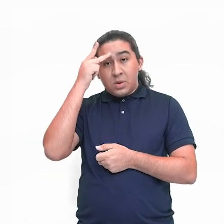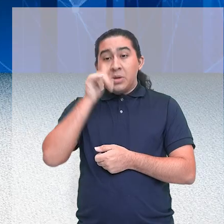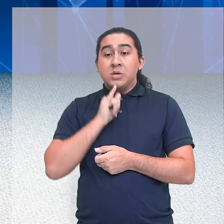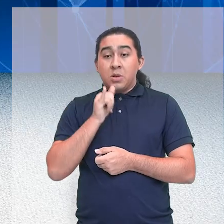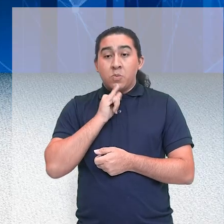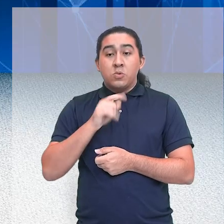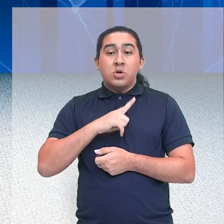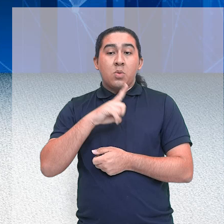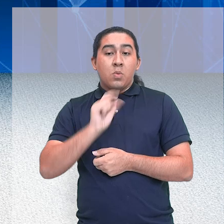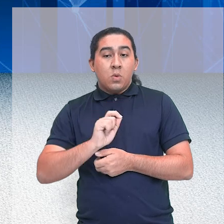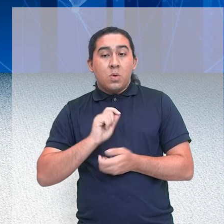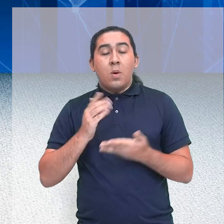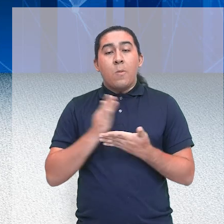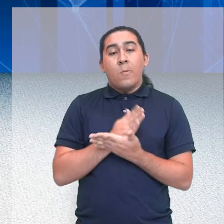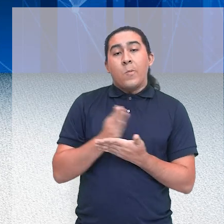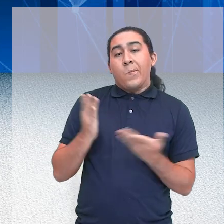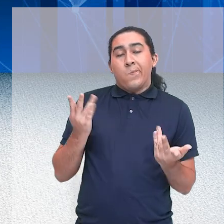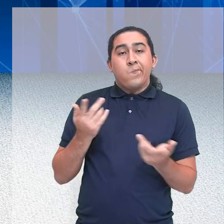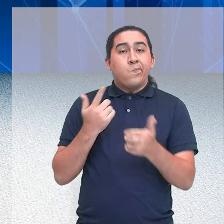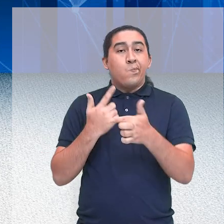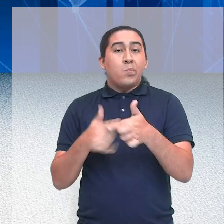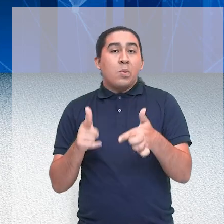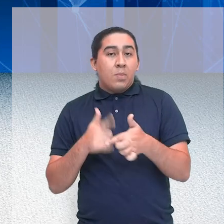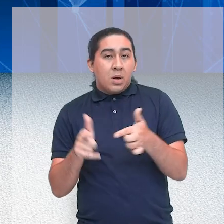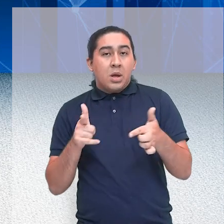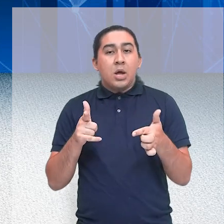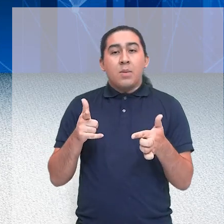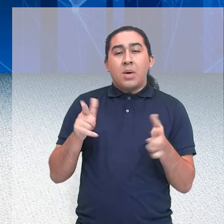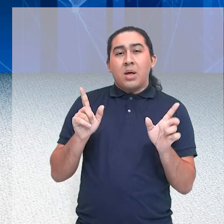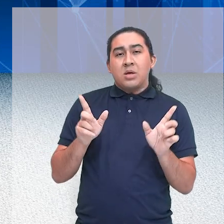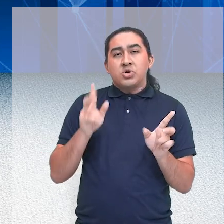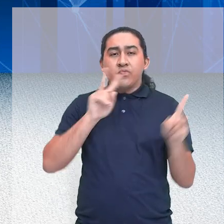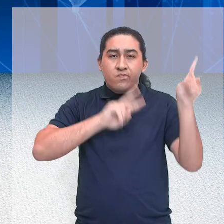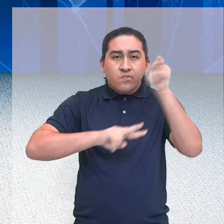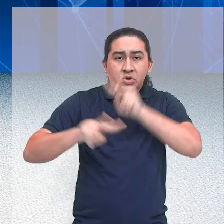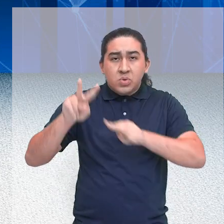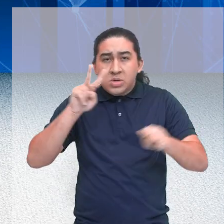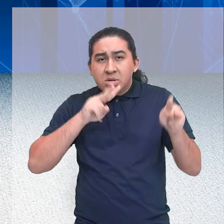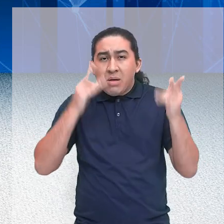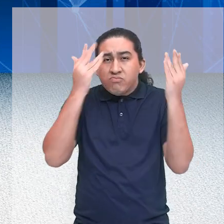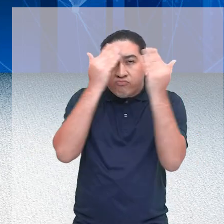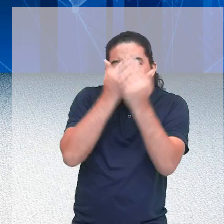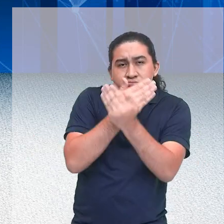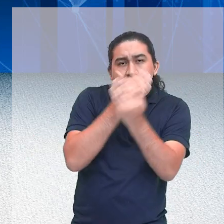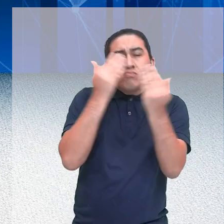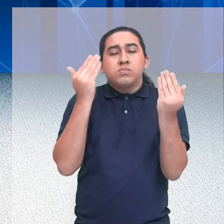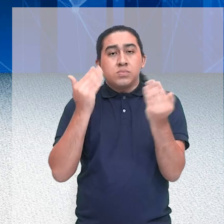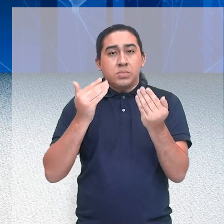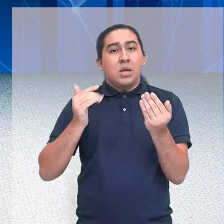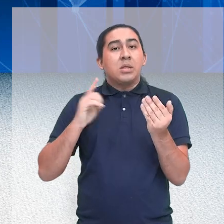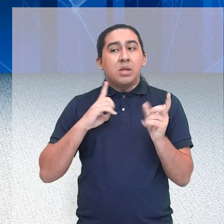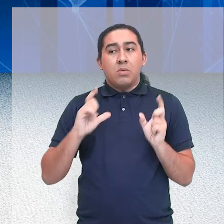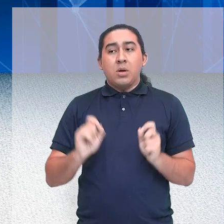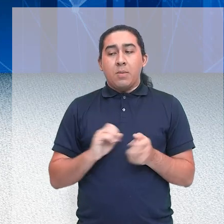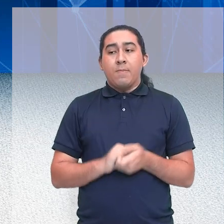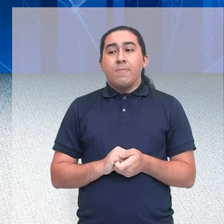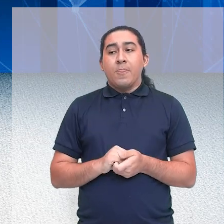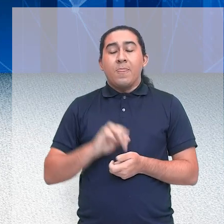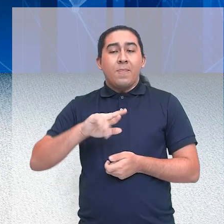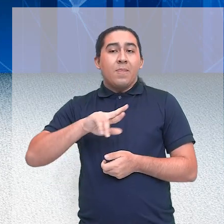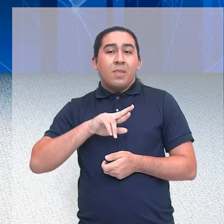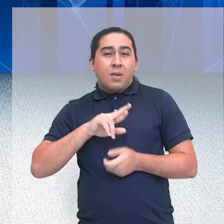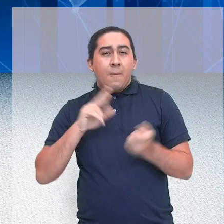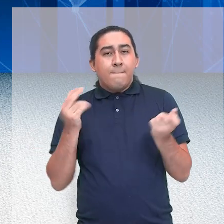que têm ali uma certa dificuldade de enxergar, tem uma baixa visão, elas não deixam